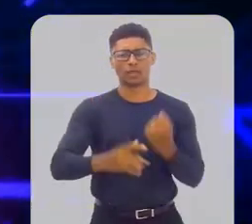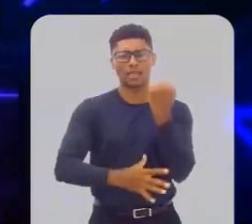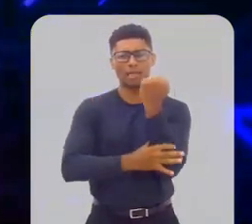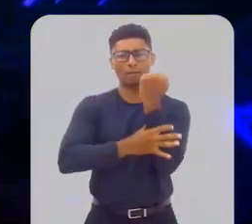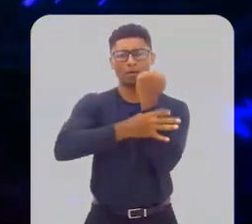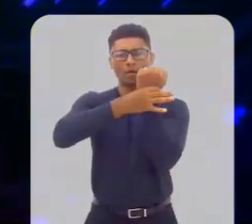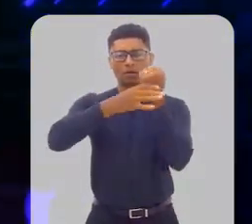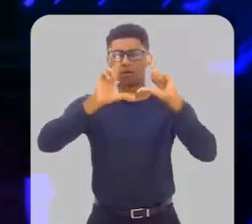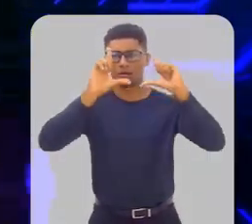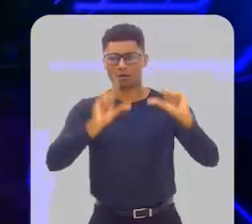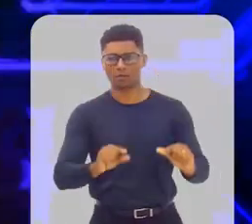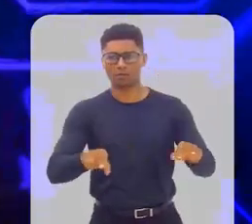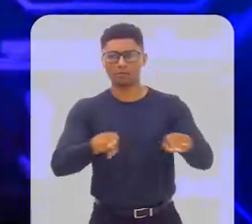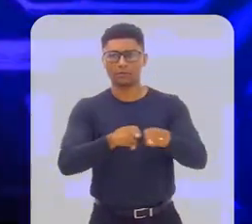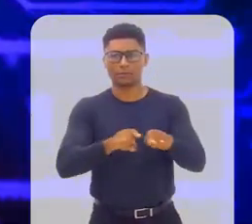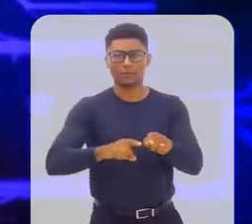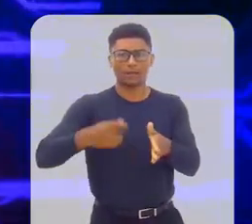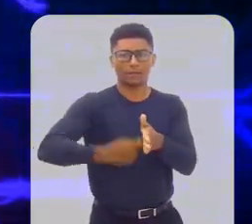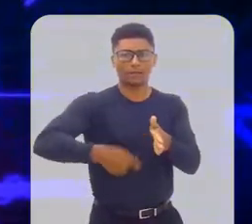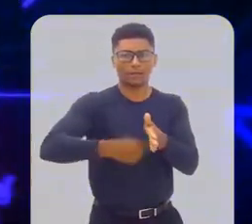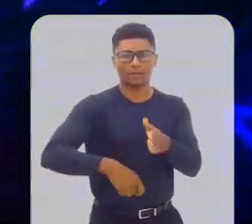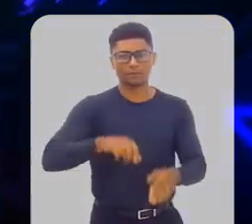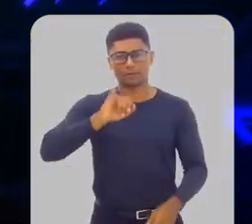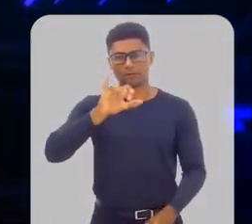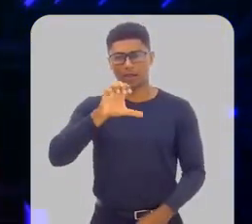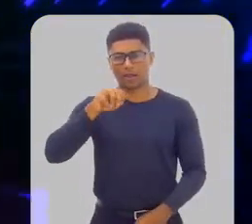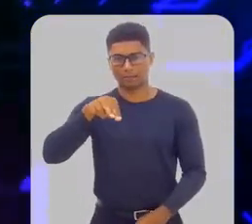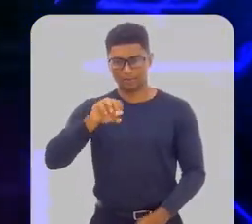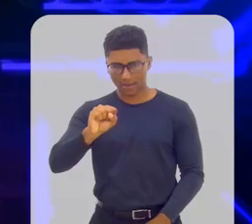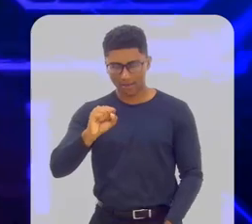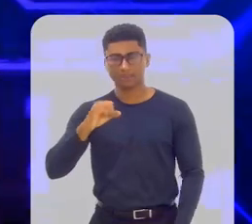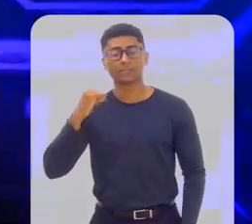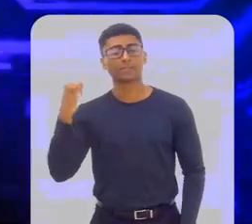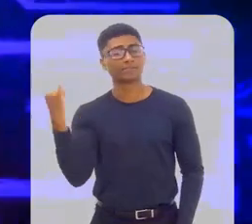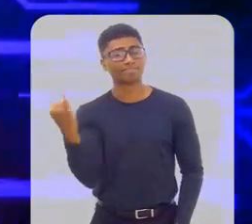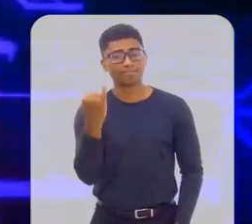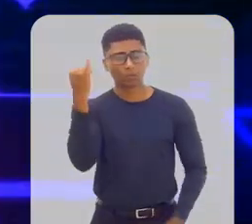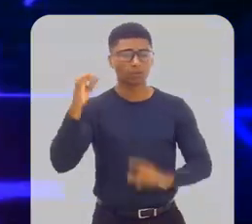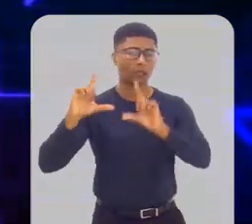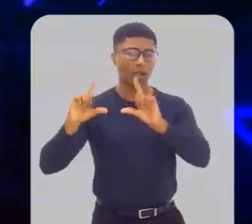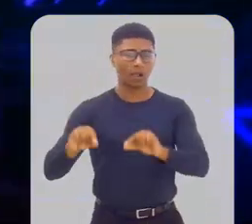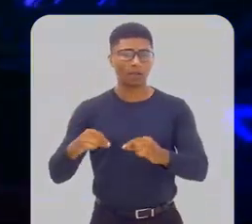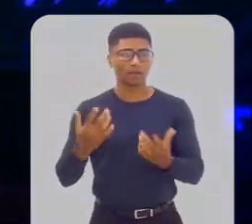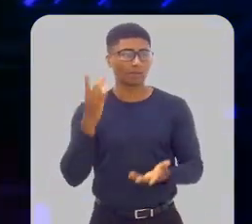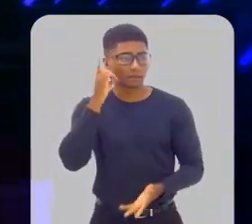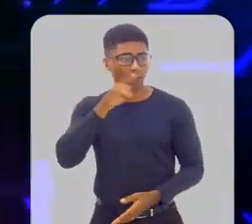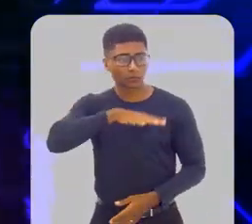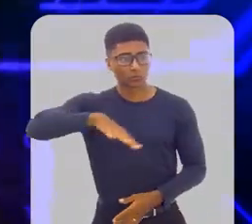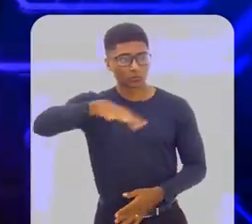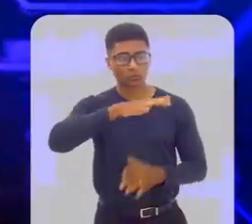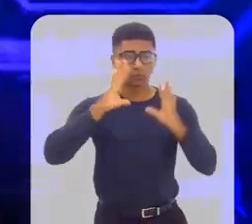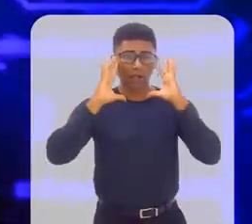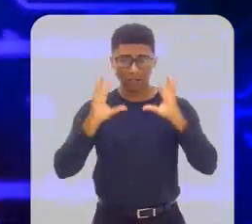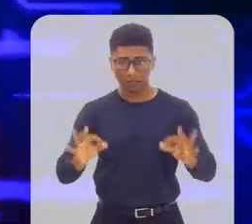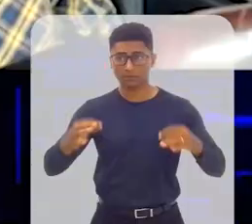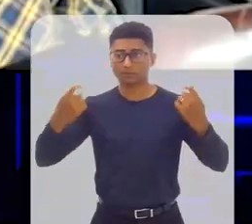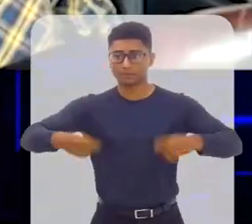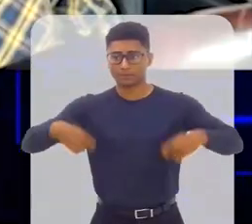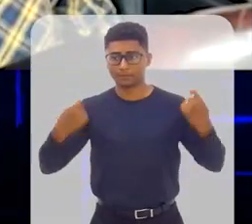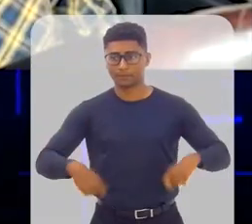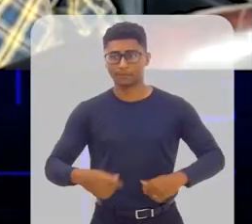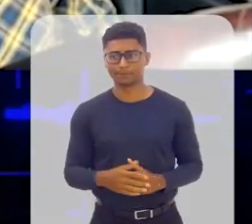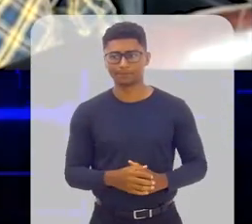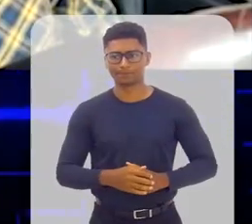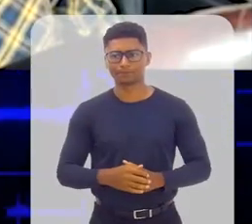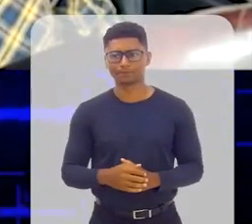e destacou a redução da alíquota de ICMS do Estado como medida importante para estar no radar dos deputados nos próximos anos. A